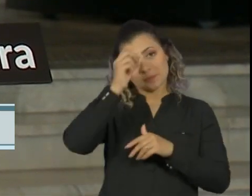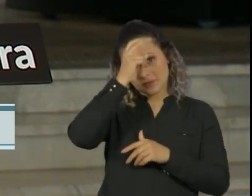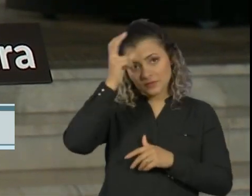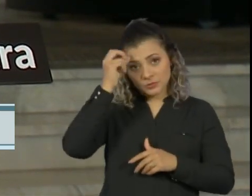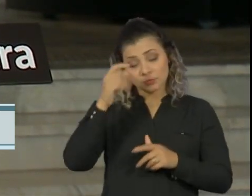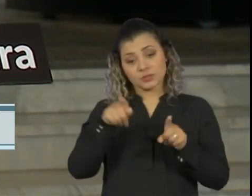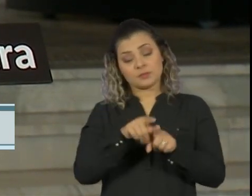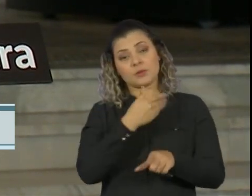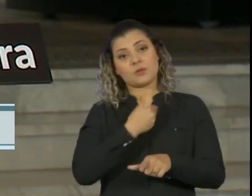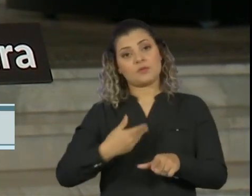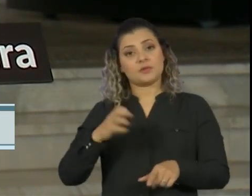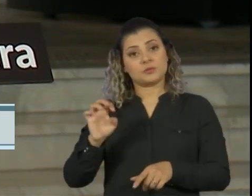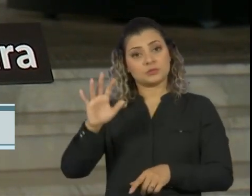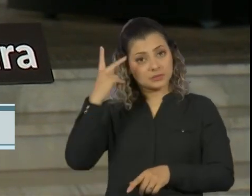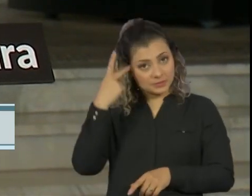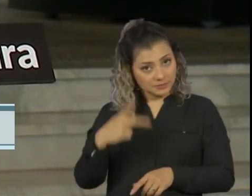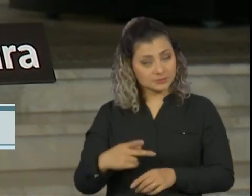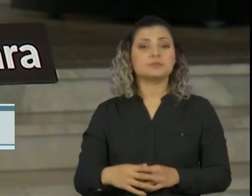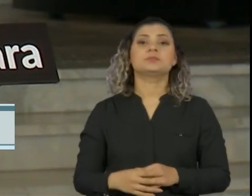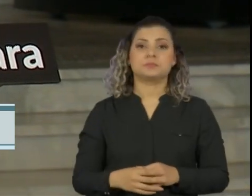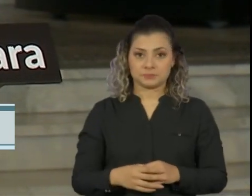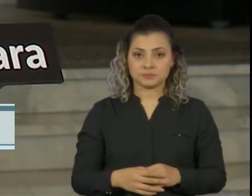governo do Estado de São Paulo.